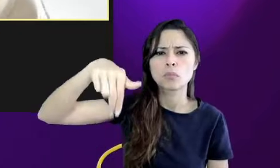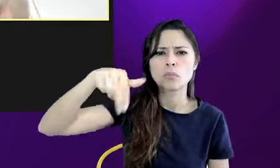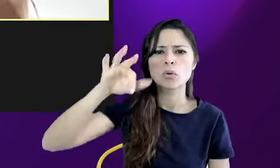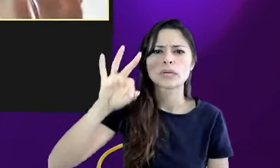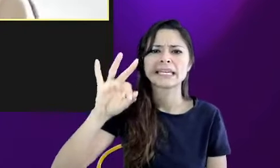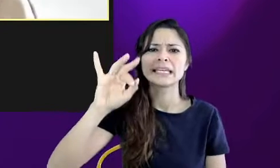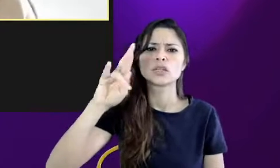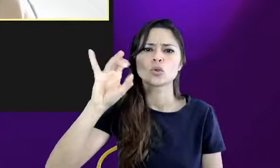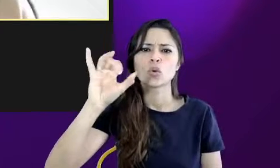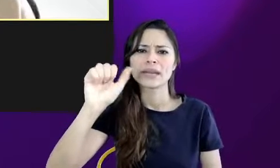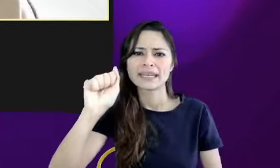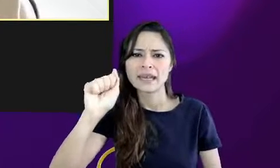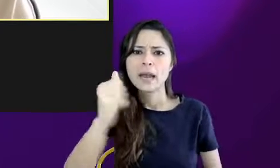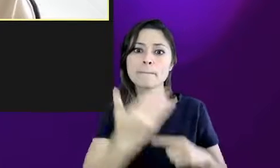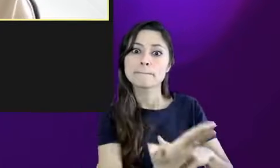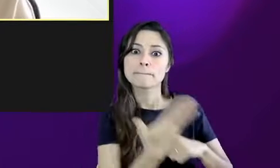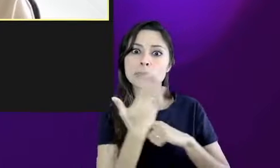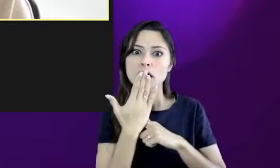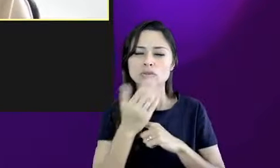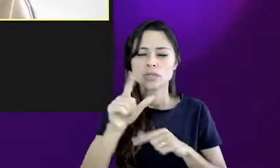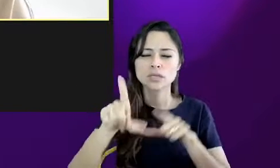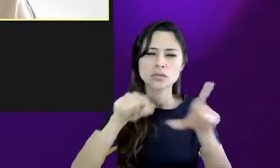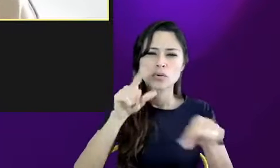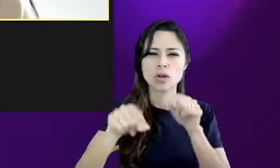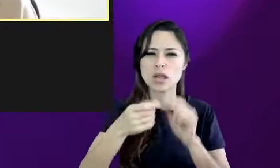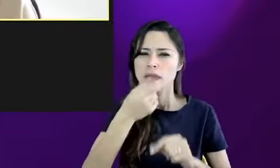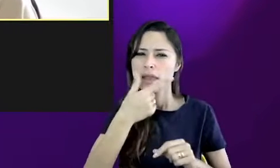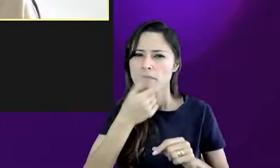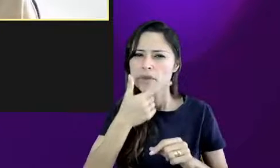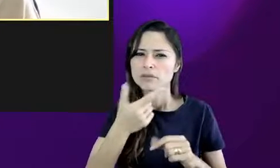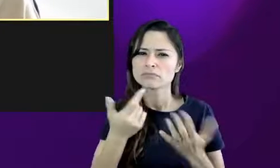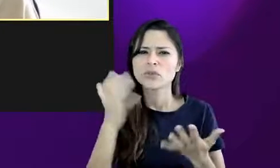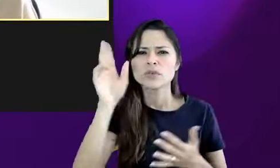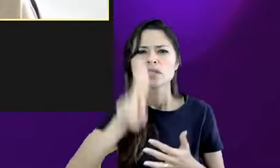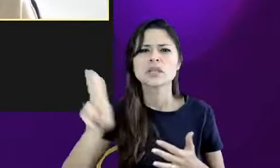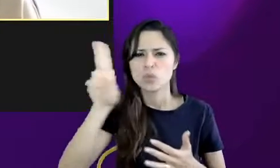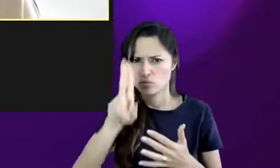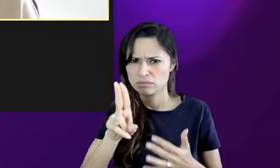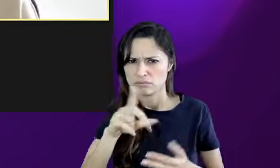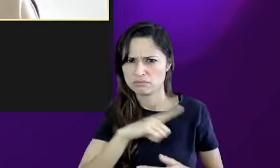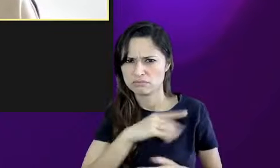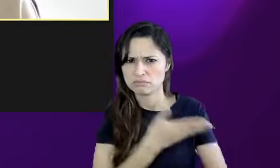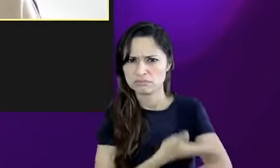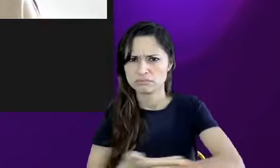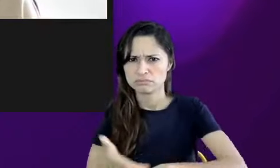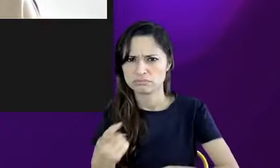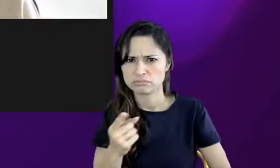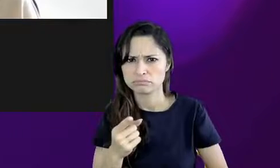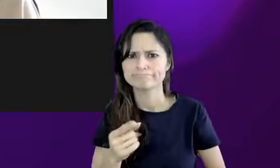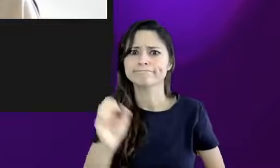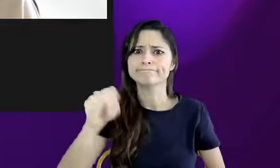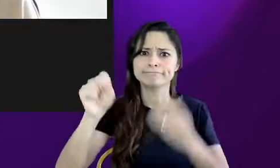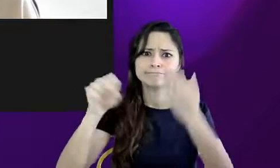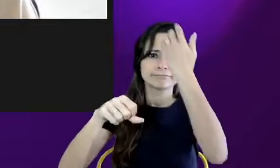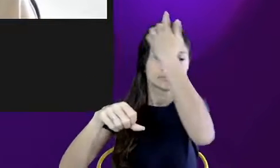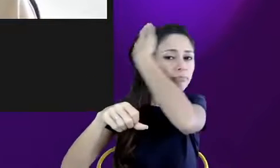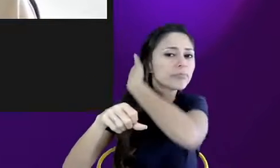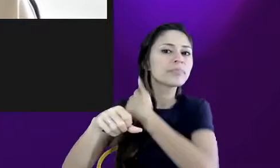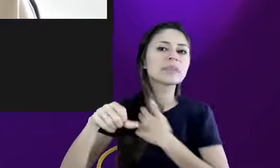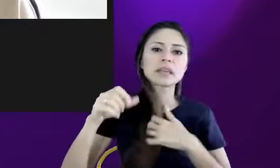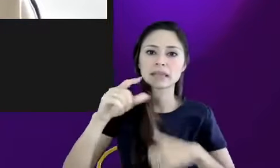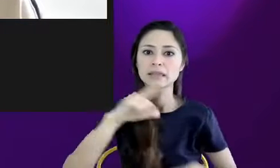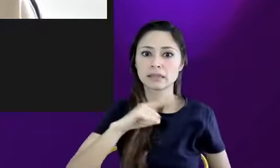não seria numa primeira opção, mas na segunda opção, quando tiver falha, você usa? Sem dúvida. Existe aquela